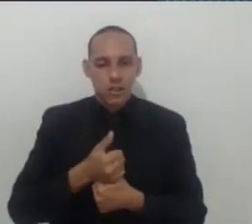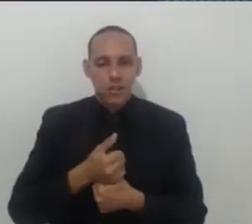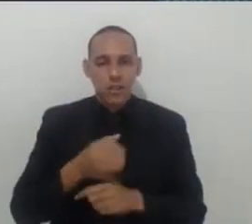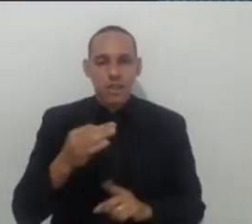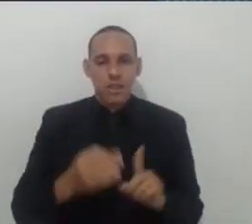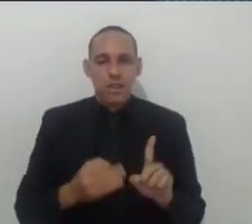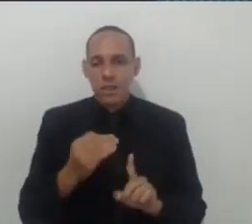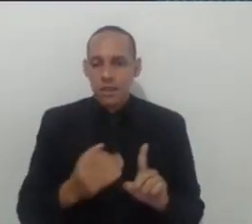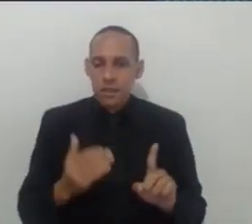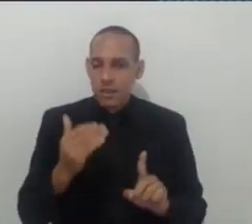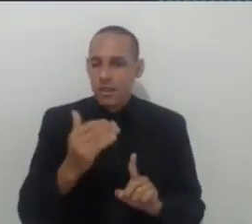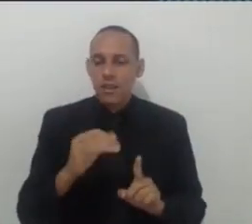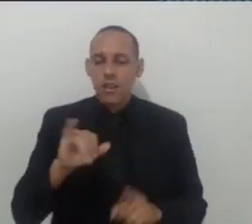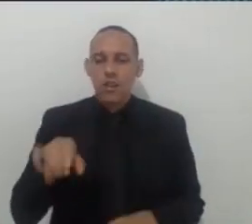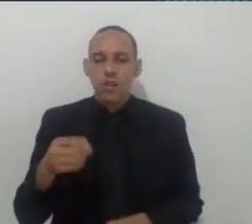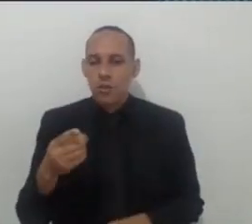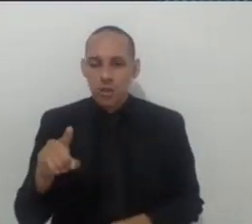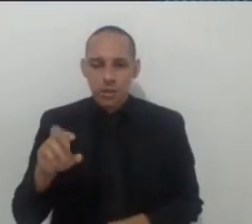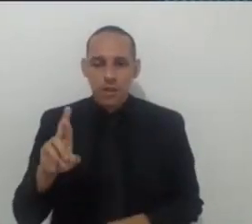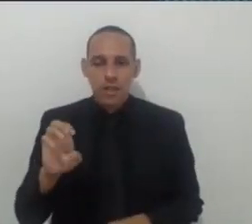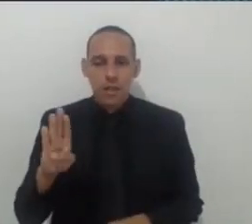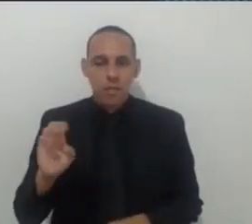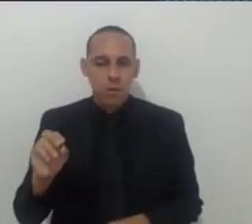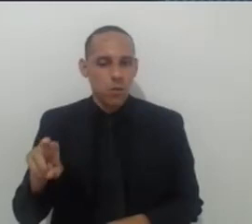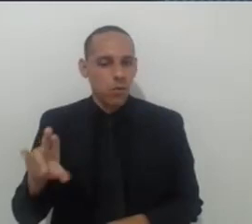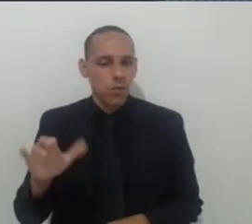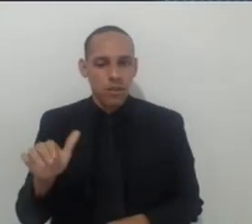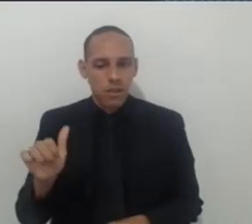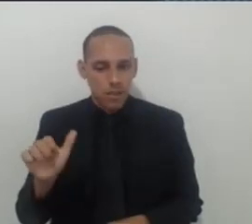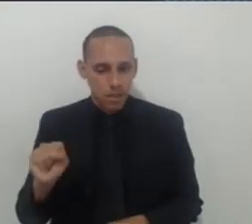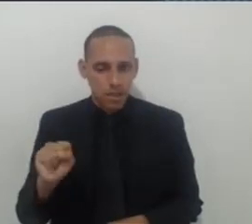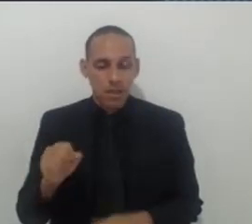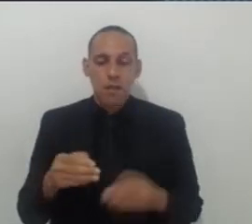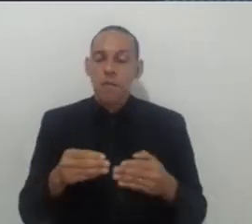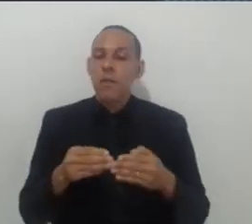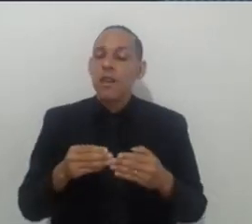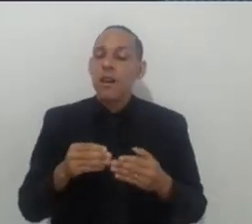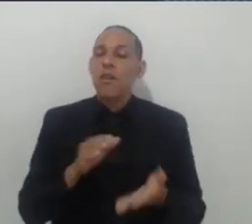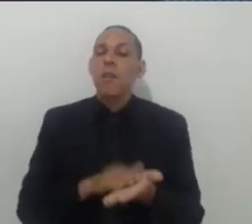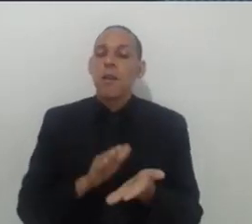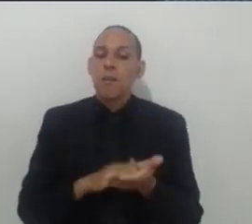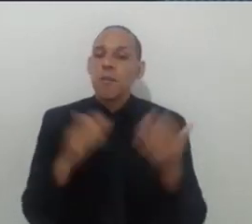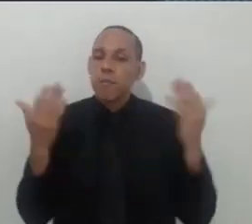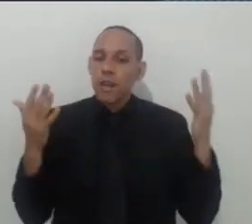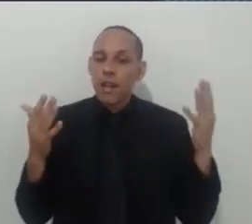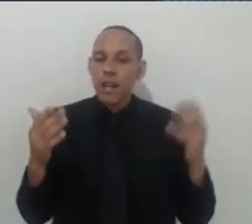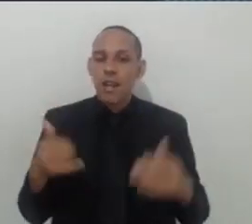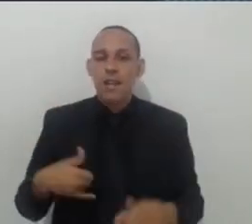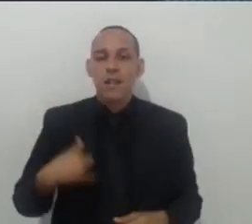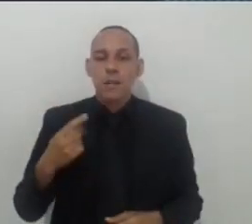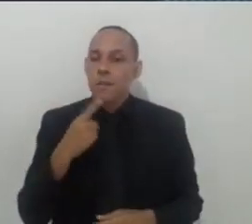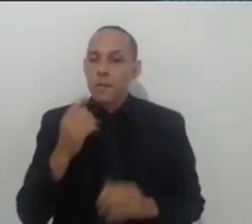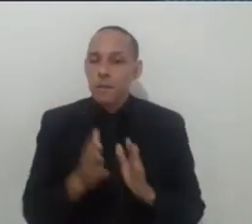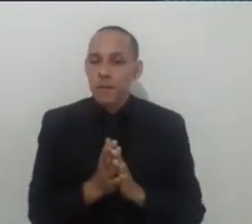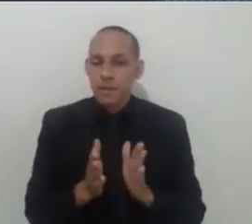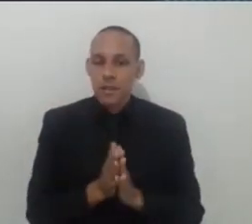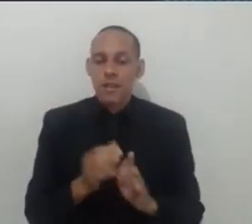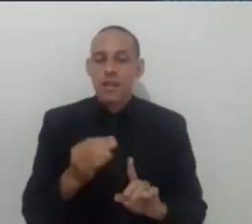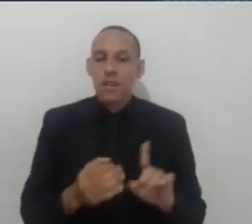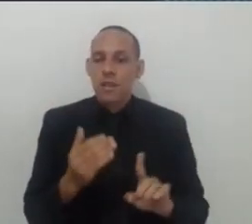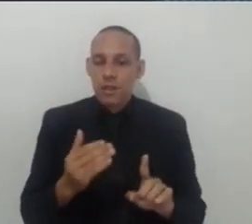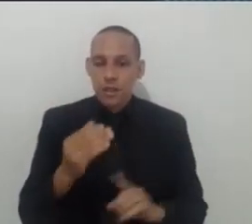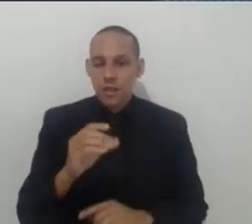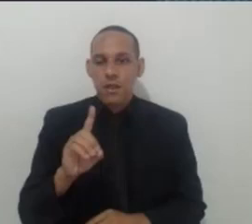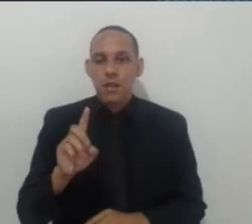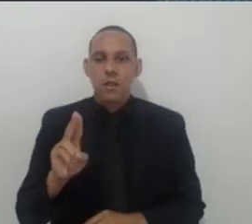desembargador João Rebouças. Moção de congratulações pela passagem do natalício do desembargador Dúbio